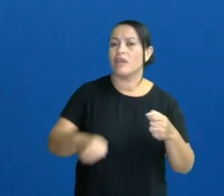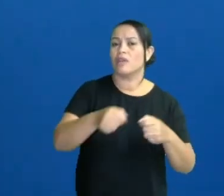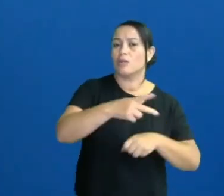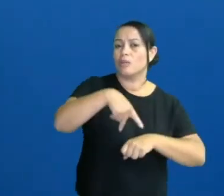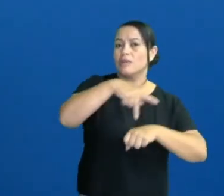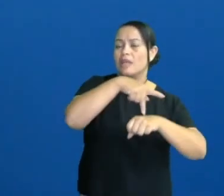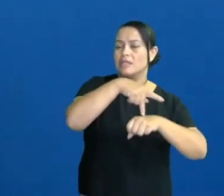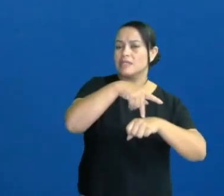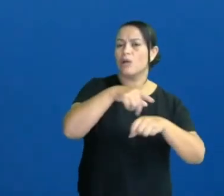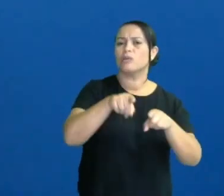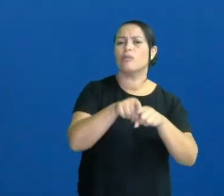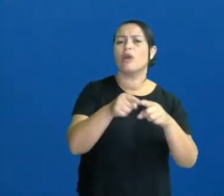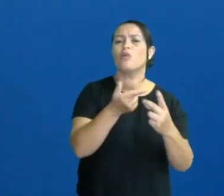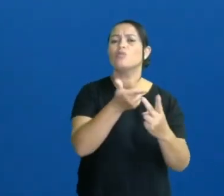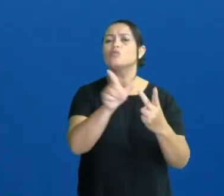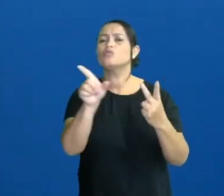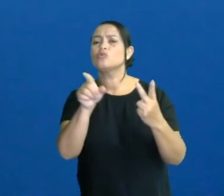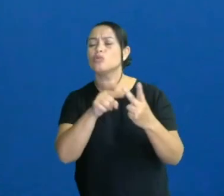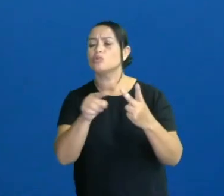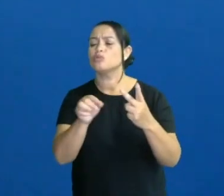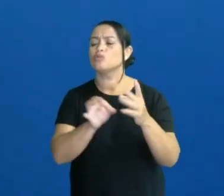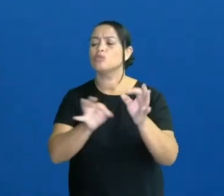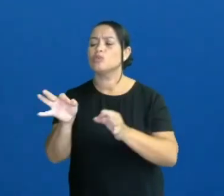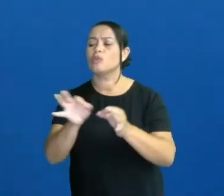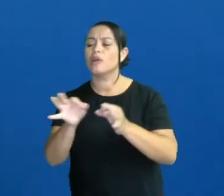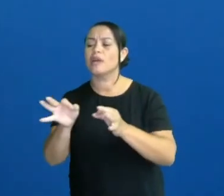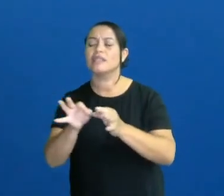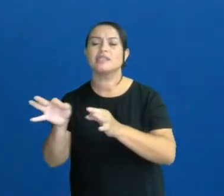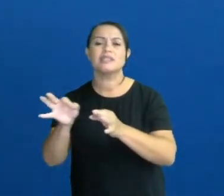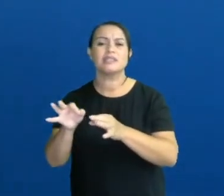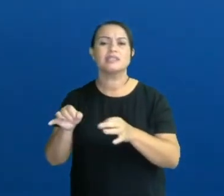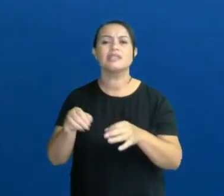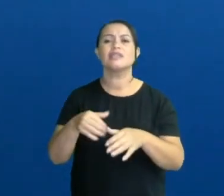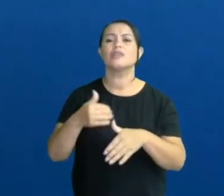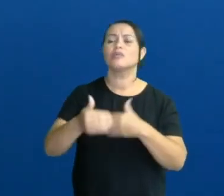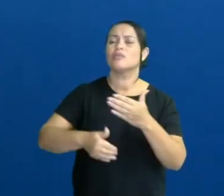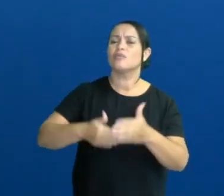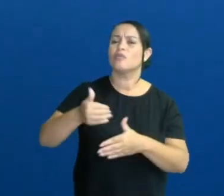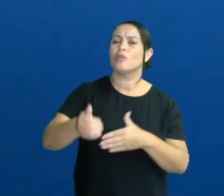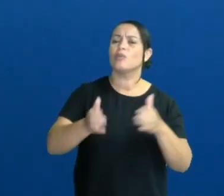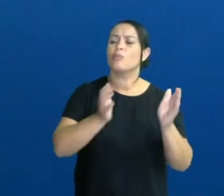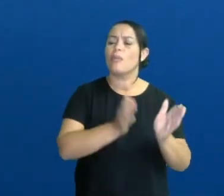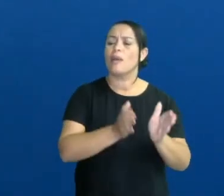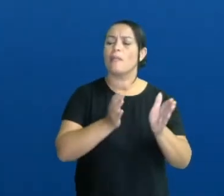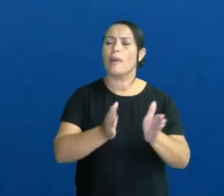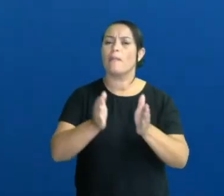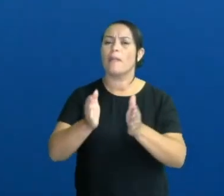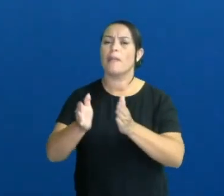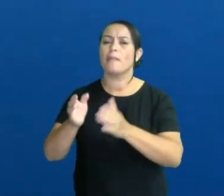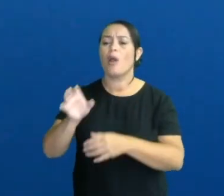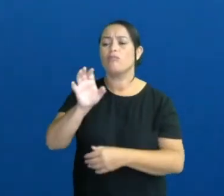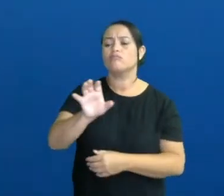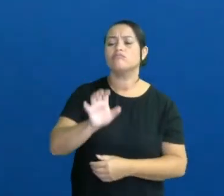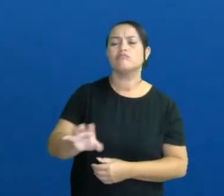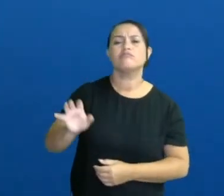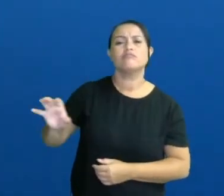territórios vão se organizando e assim essa divisão